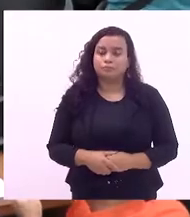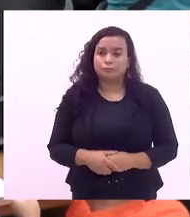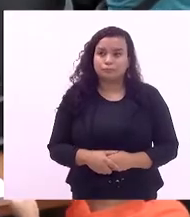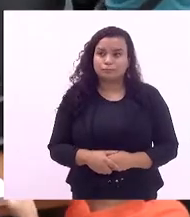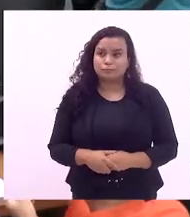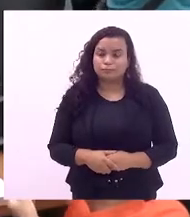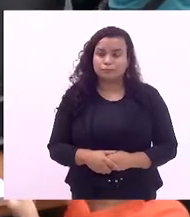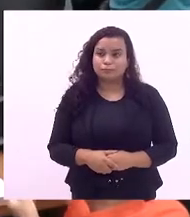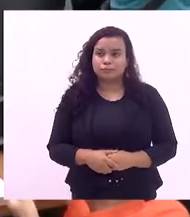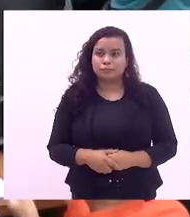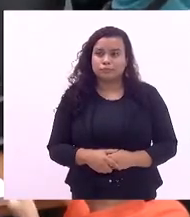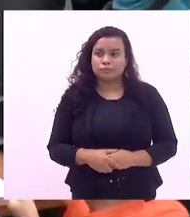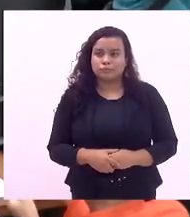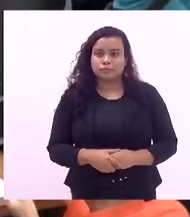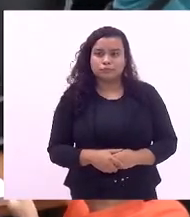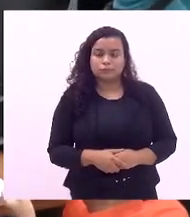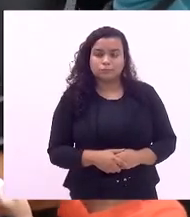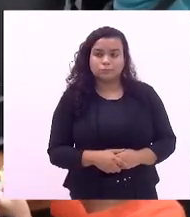G1